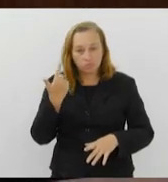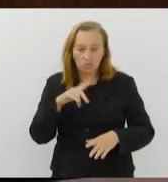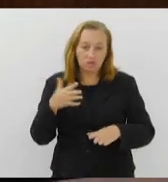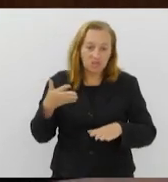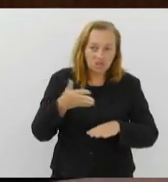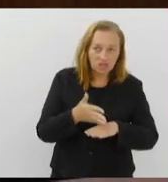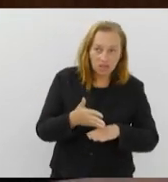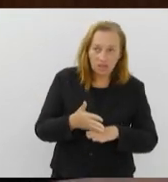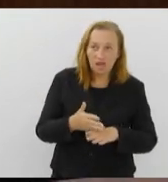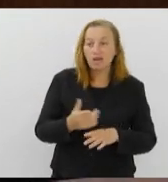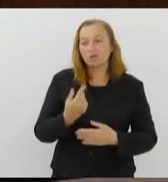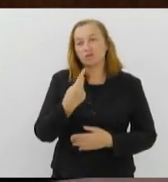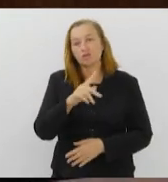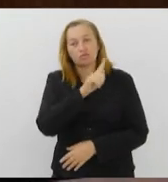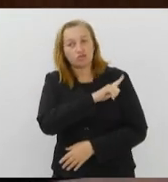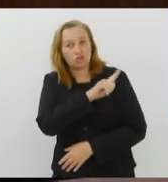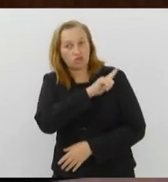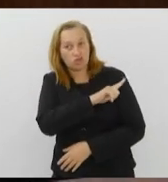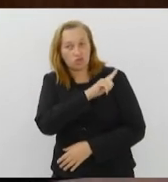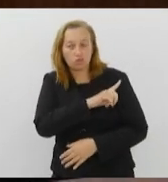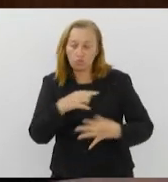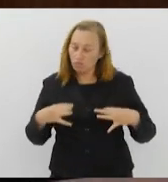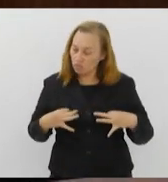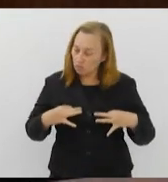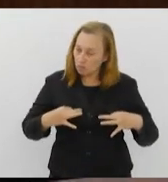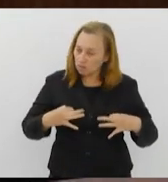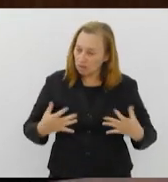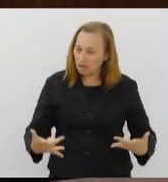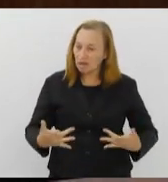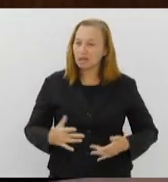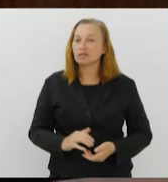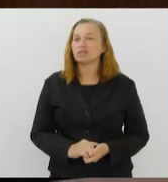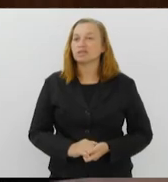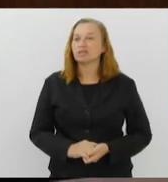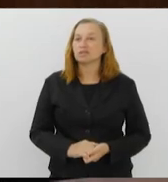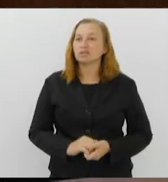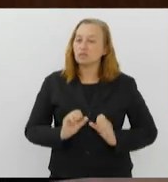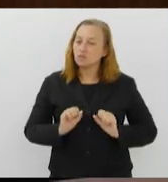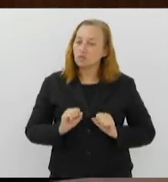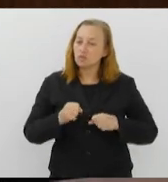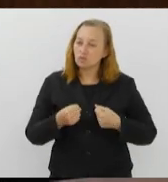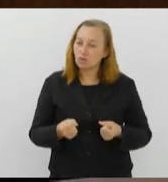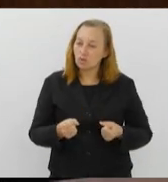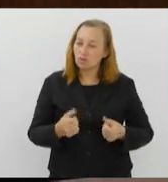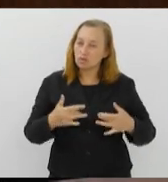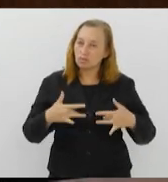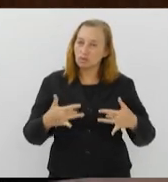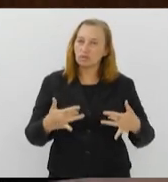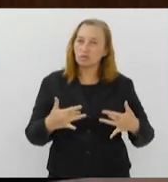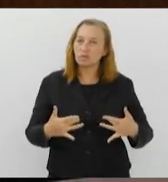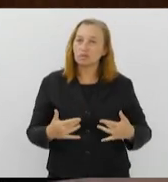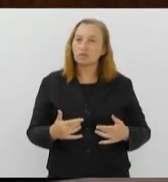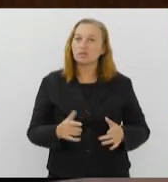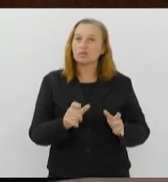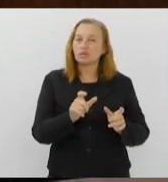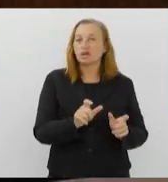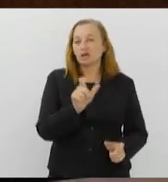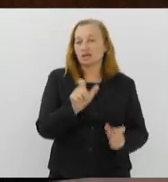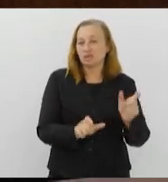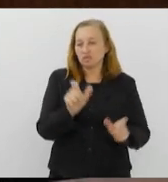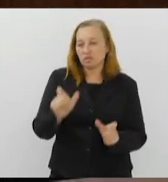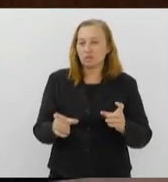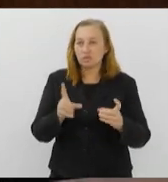na maioria das vezes, voluntários, aonde dedicam grande tempo para atender as pessoas